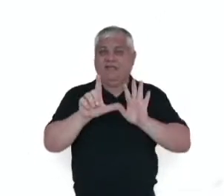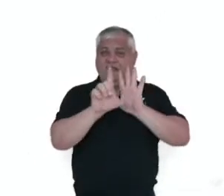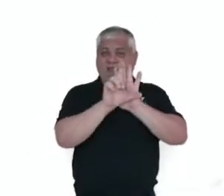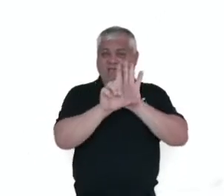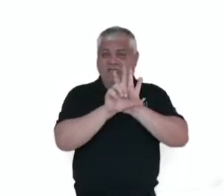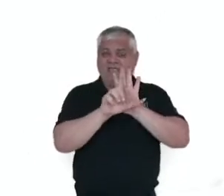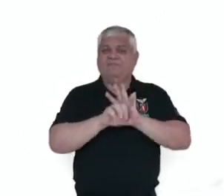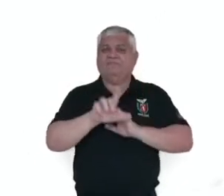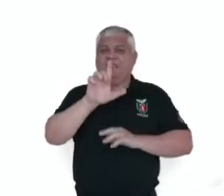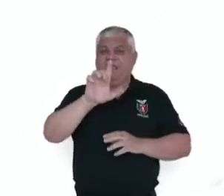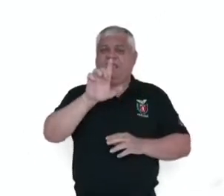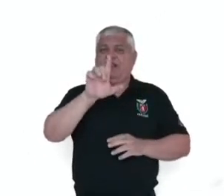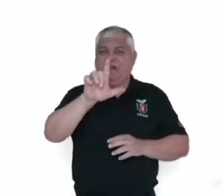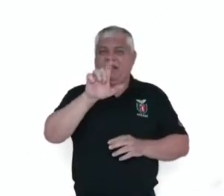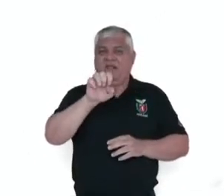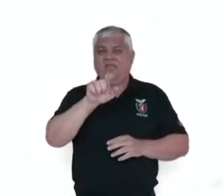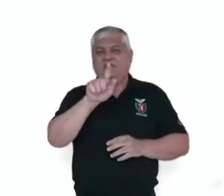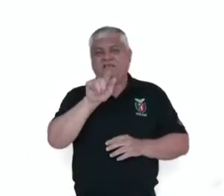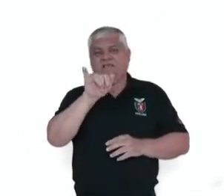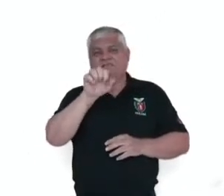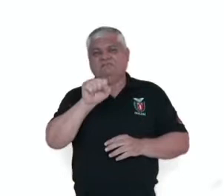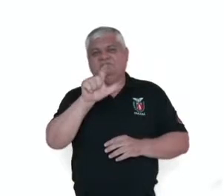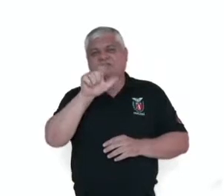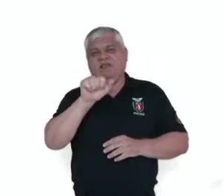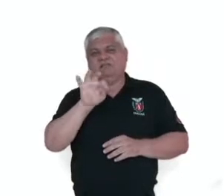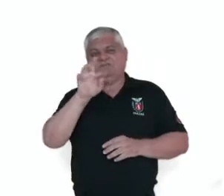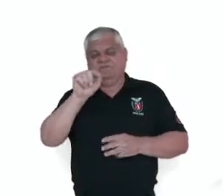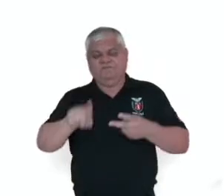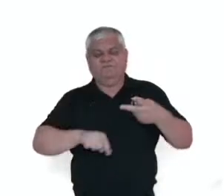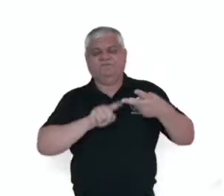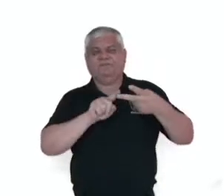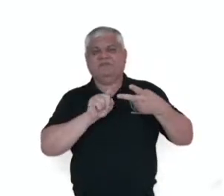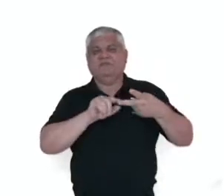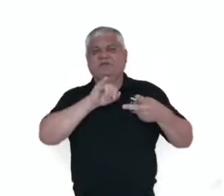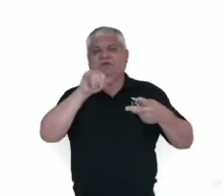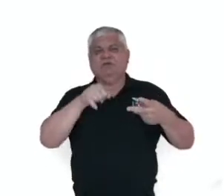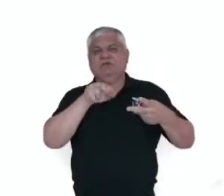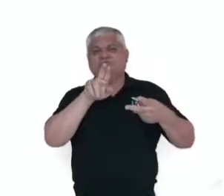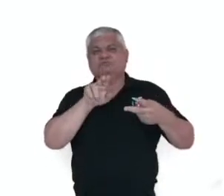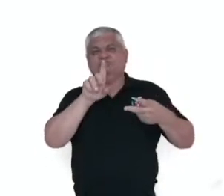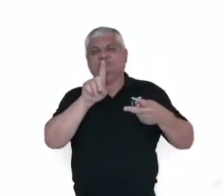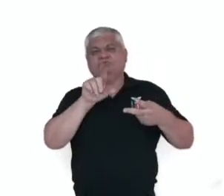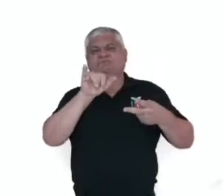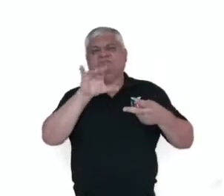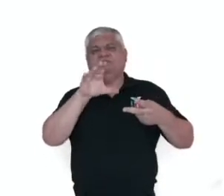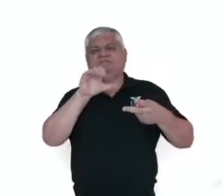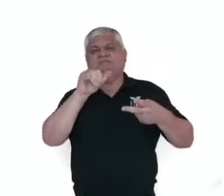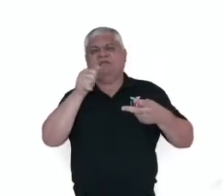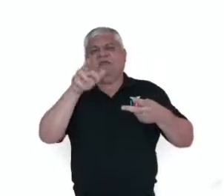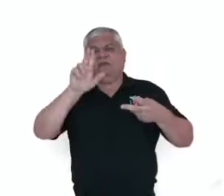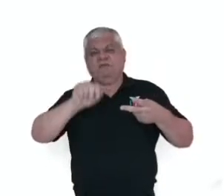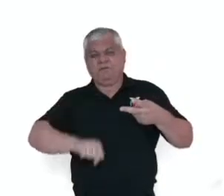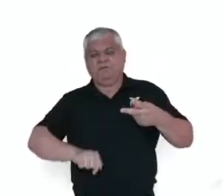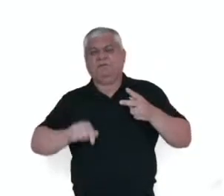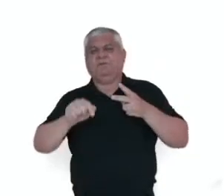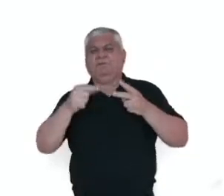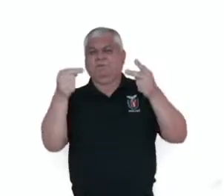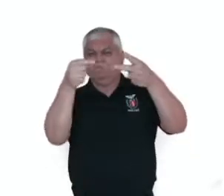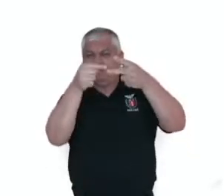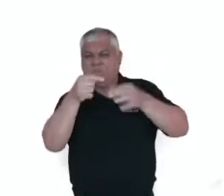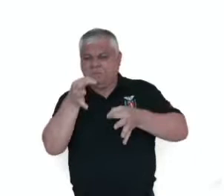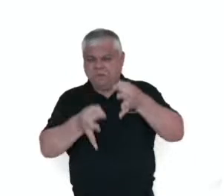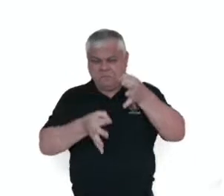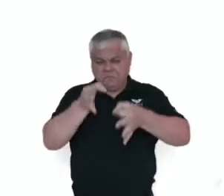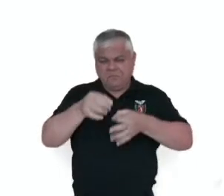como responsável pela elaboração das leis, poder judiciário, por aplicar as leis, conferir se